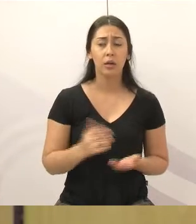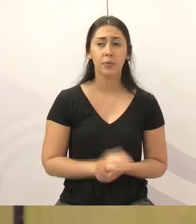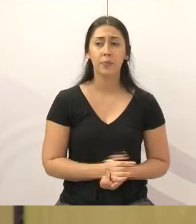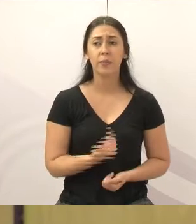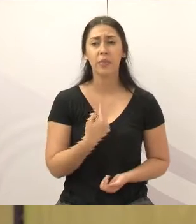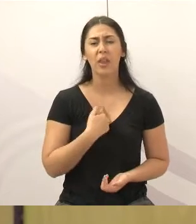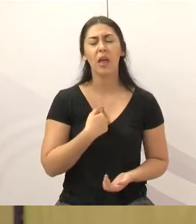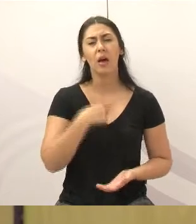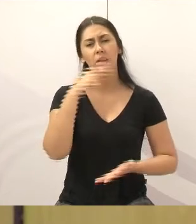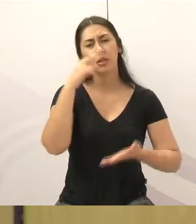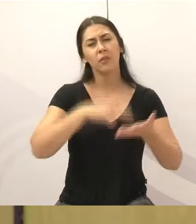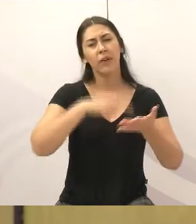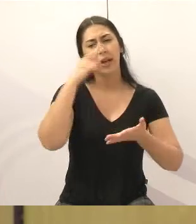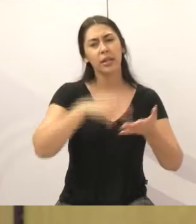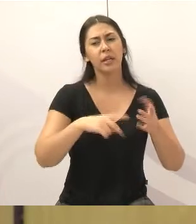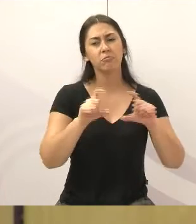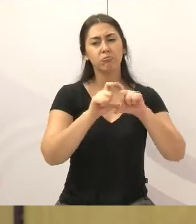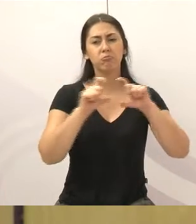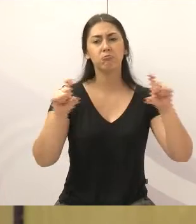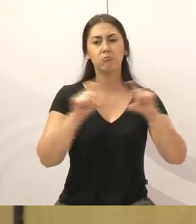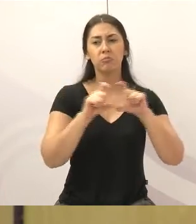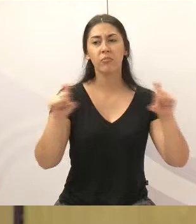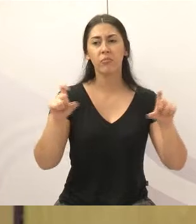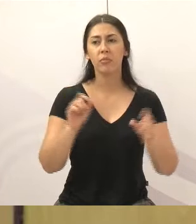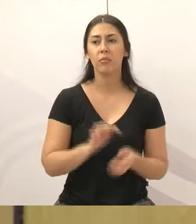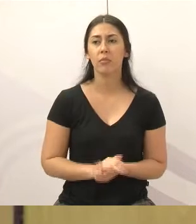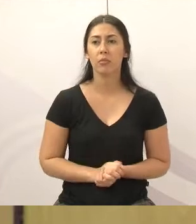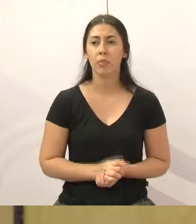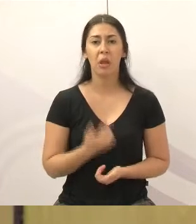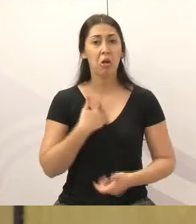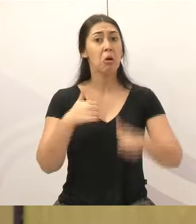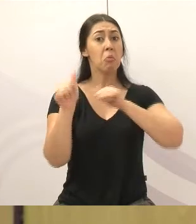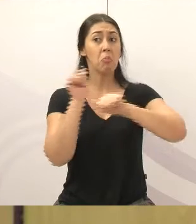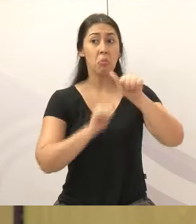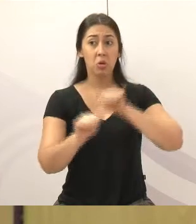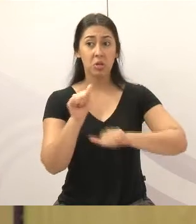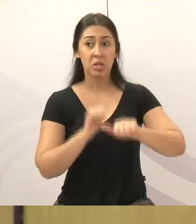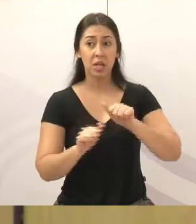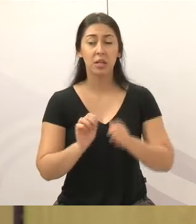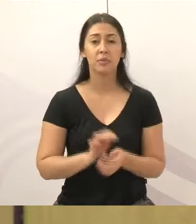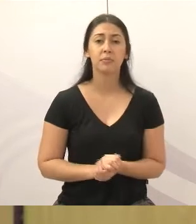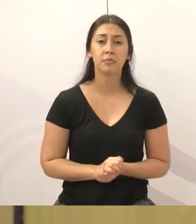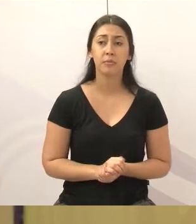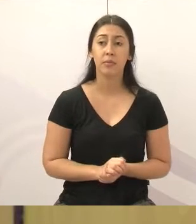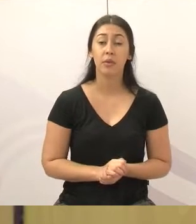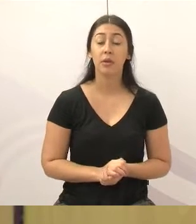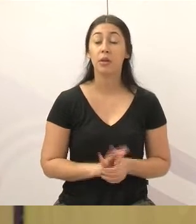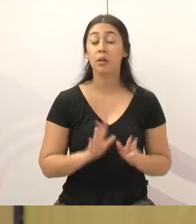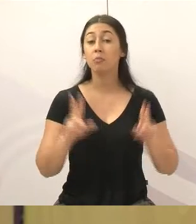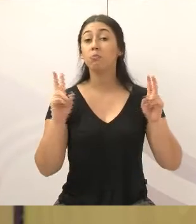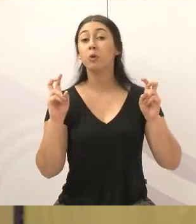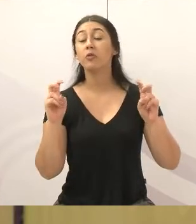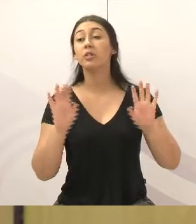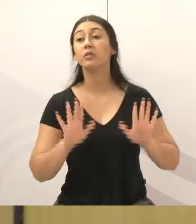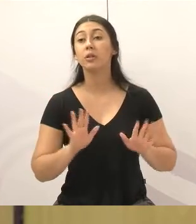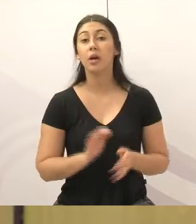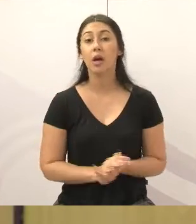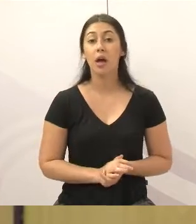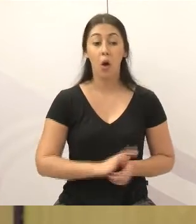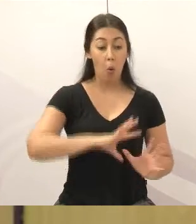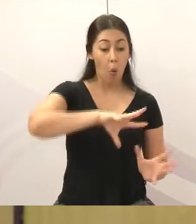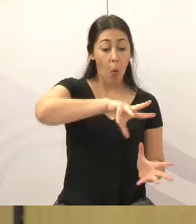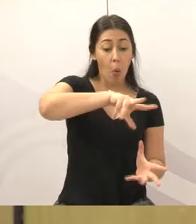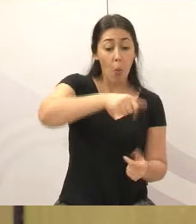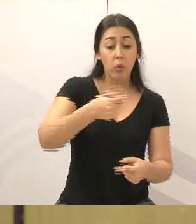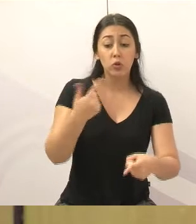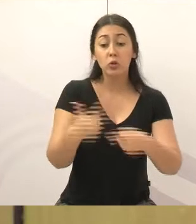lendo uma frase na internet, que até mudei o termo idiota aqui, porque eu acho esse termo muito forte, que fala o seguinte: o problema do mundo